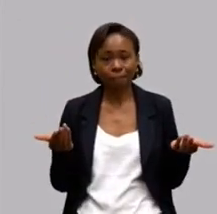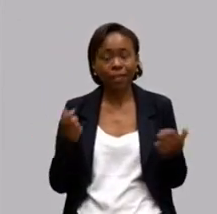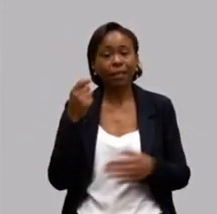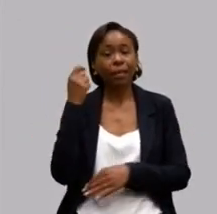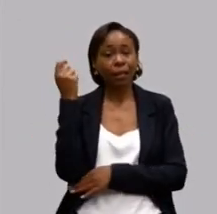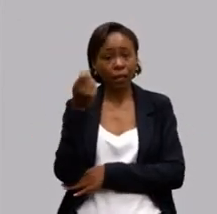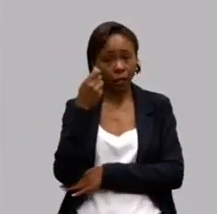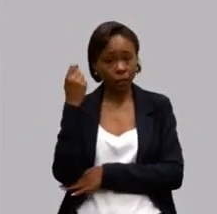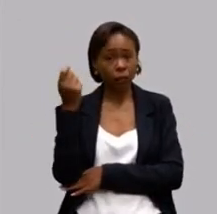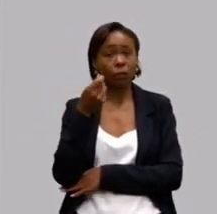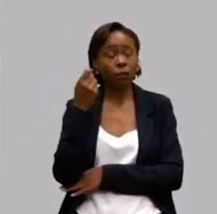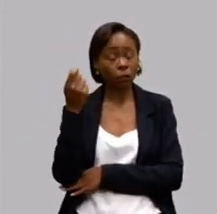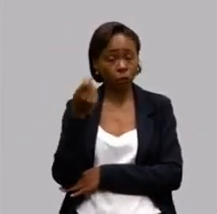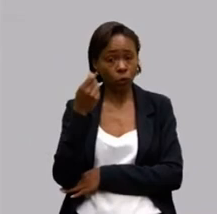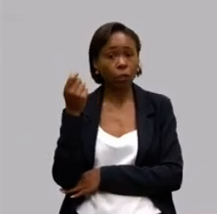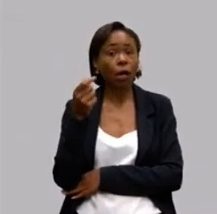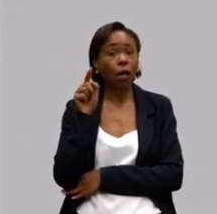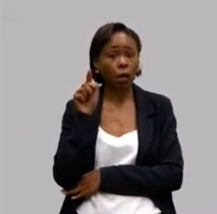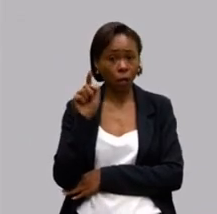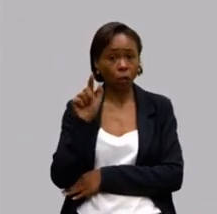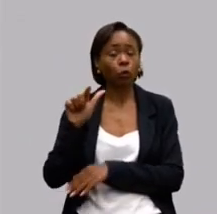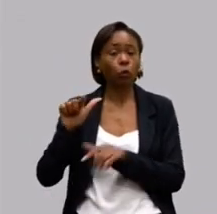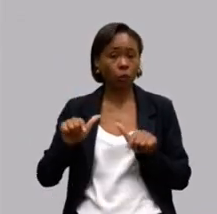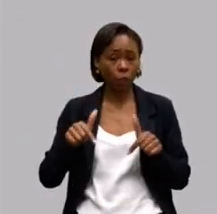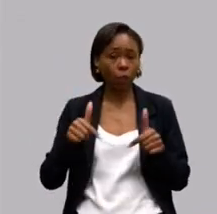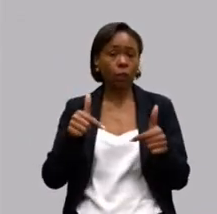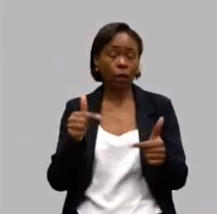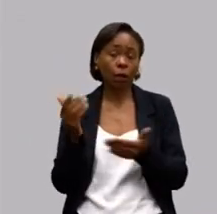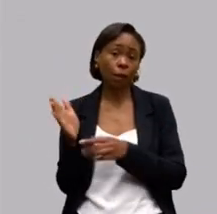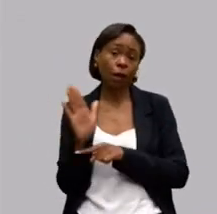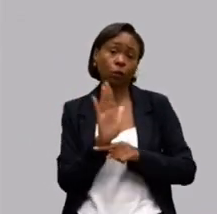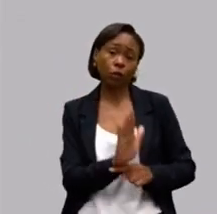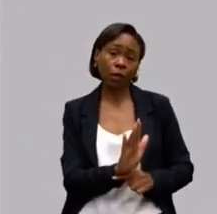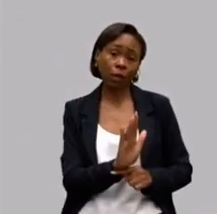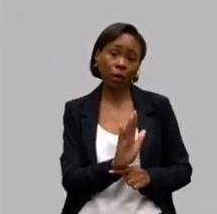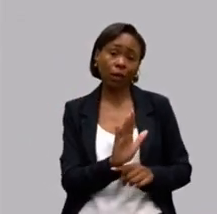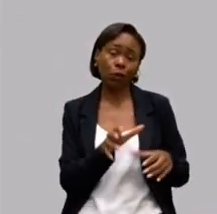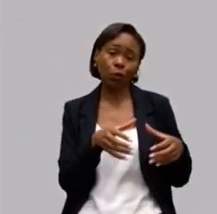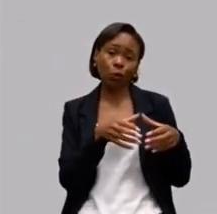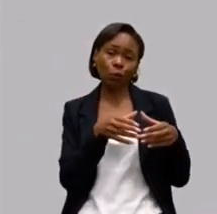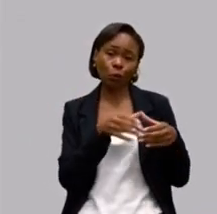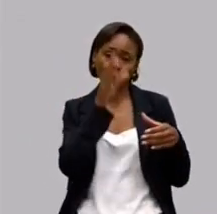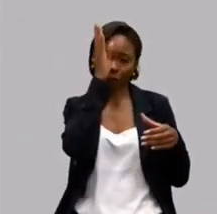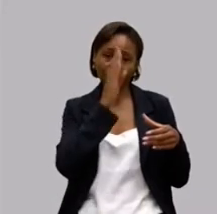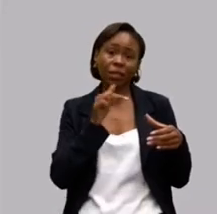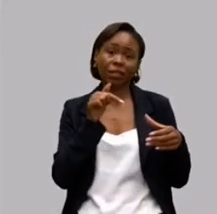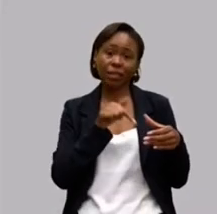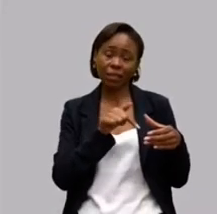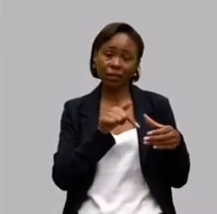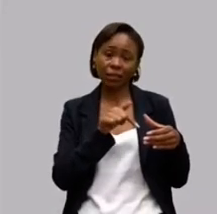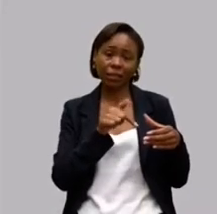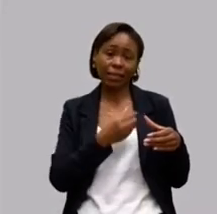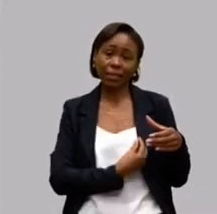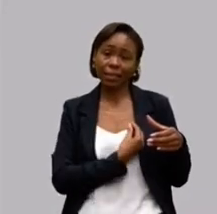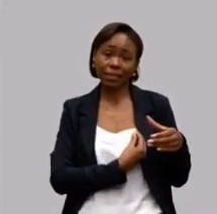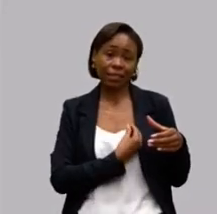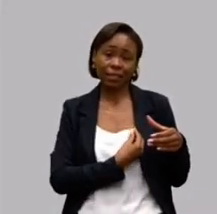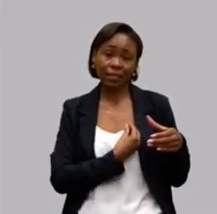gaúchos para um pequeno grupo de brasileiros que vive sem nada produzir, vive